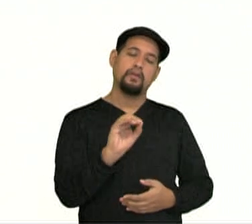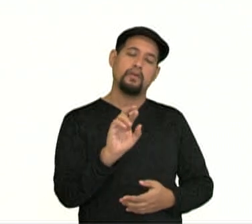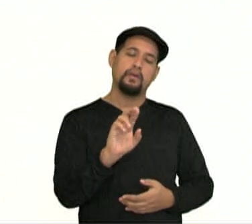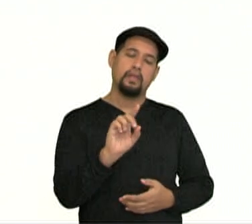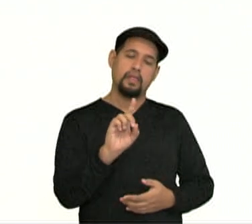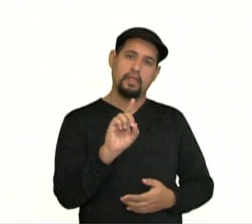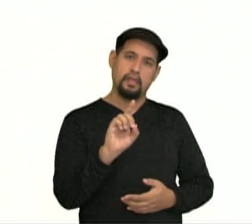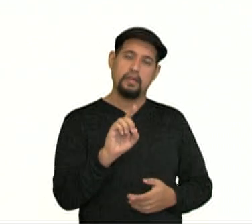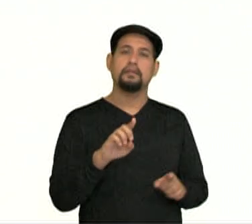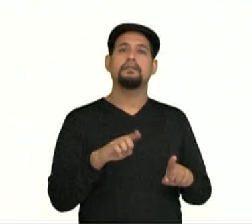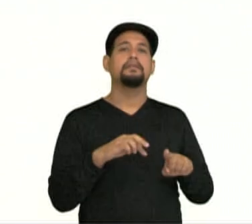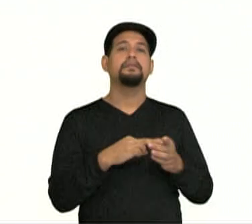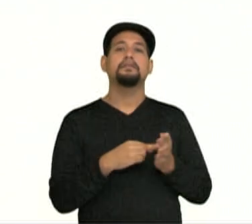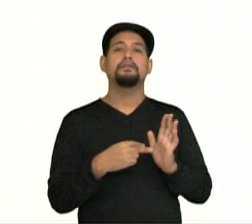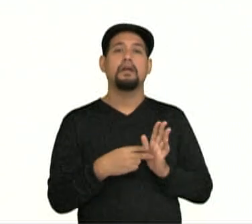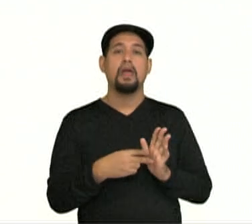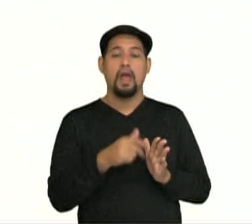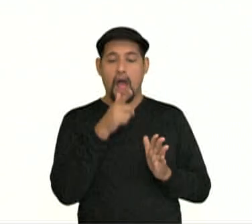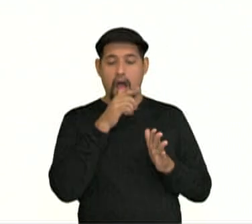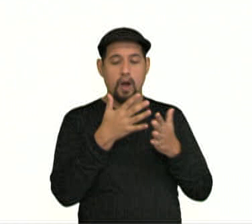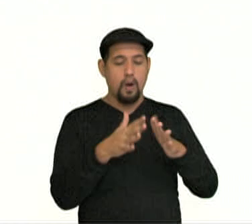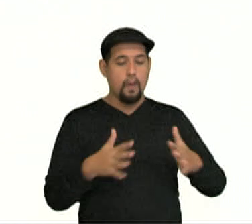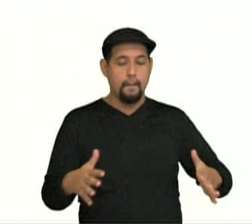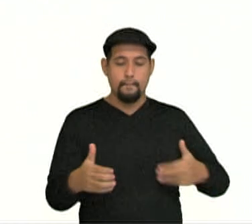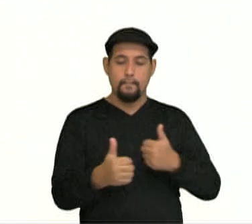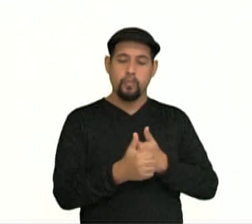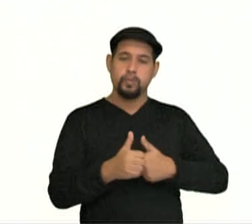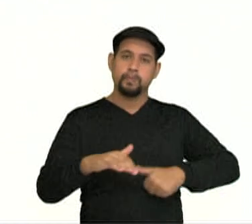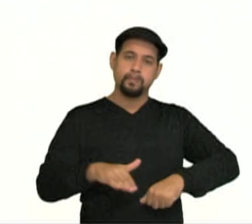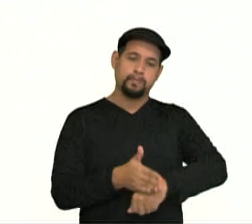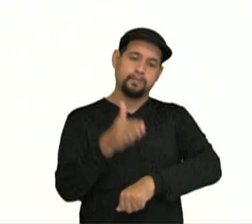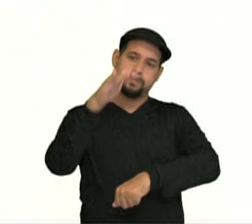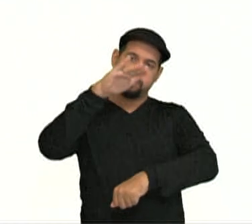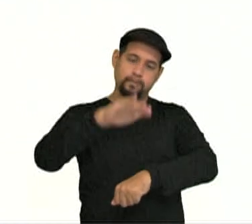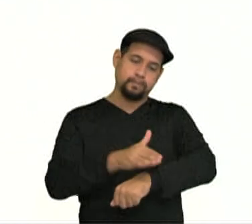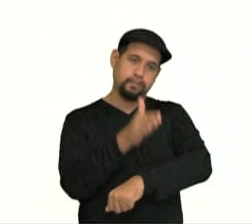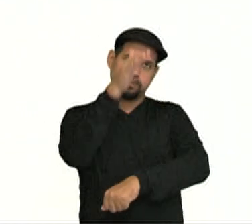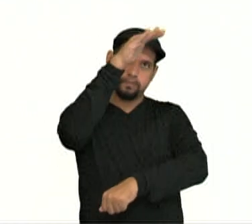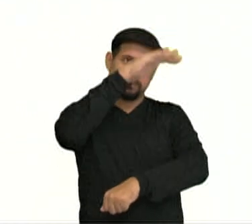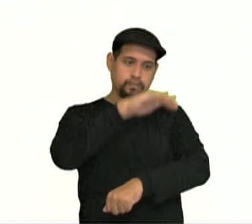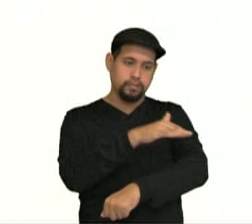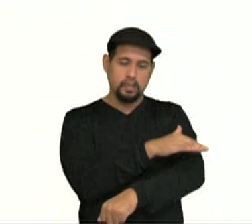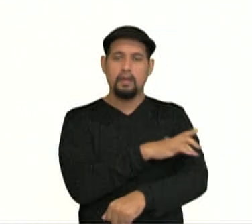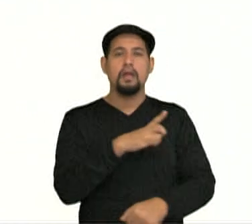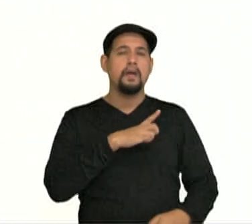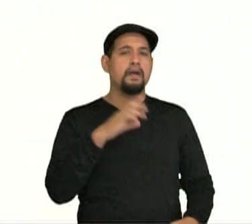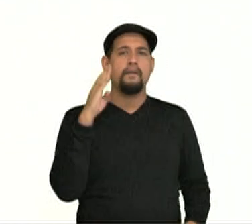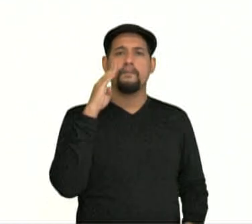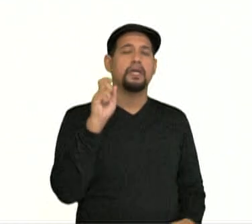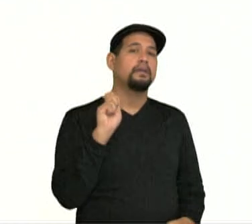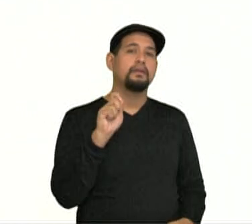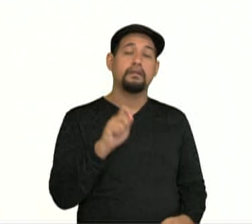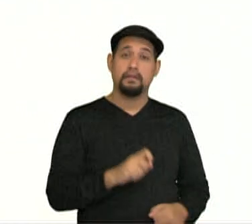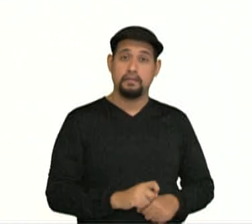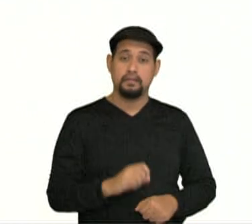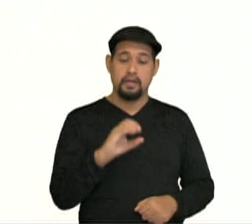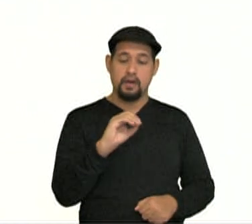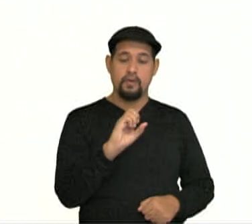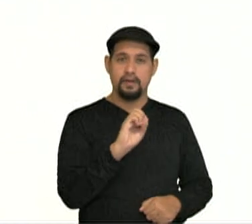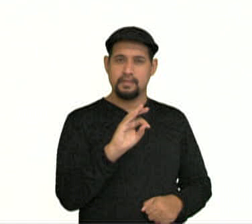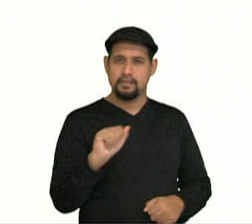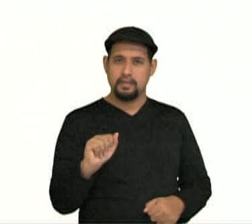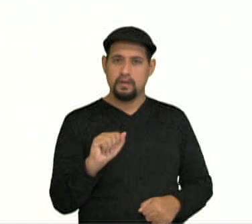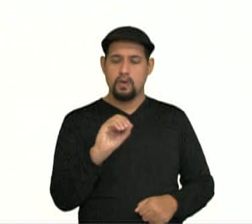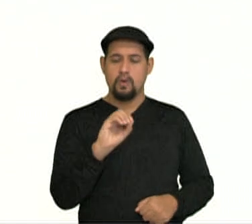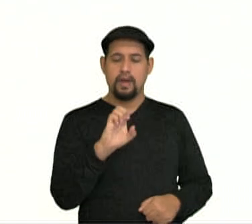mar em volta de altas montanhas rochosas. E esses fiordes situam-se principalmente na costa oeste da